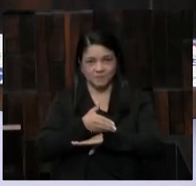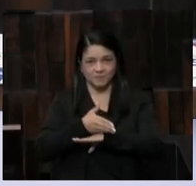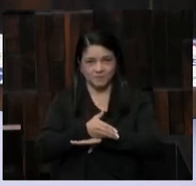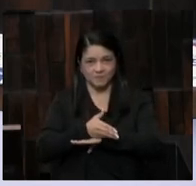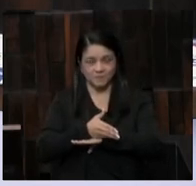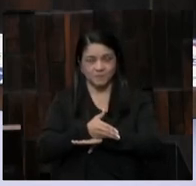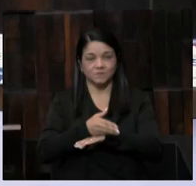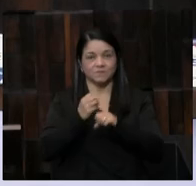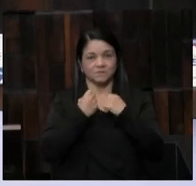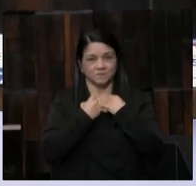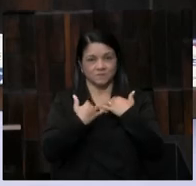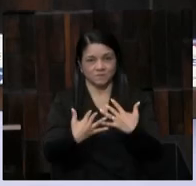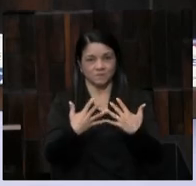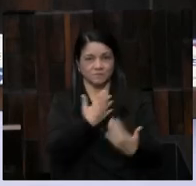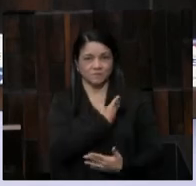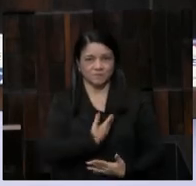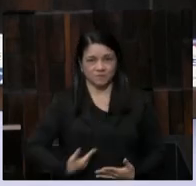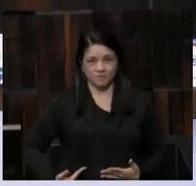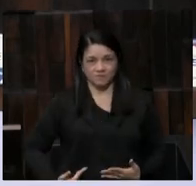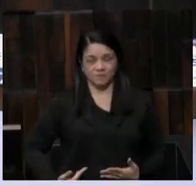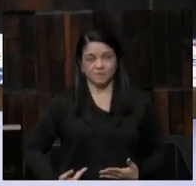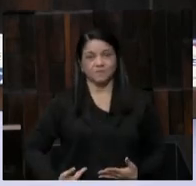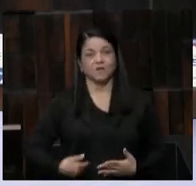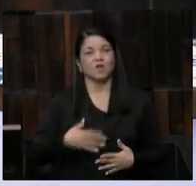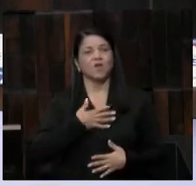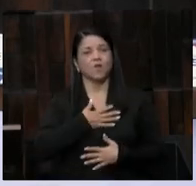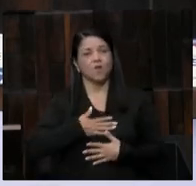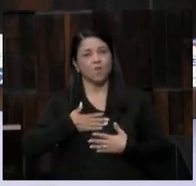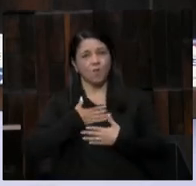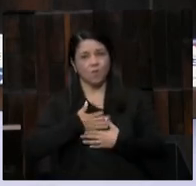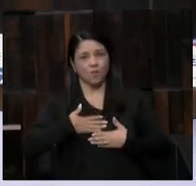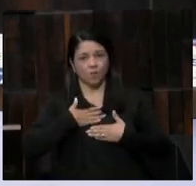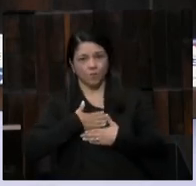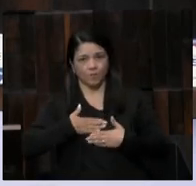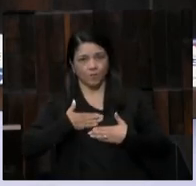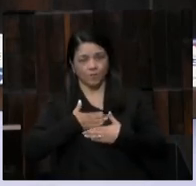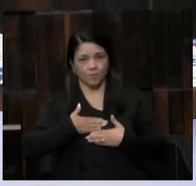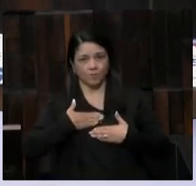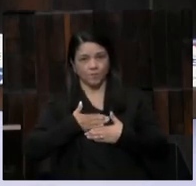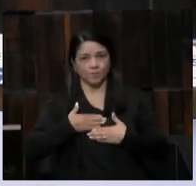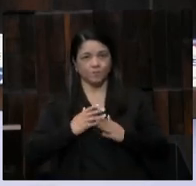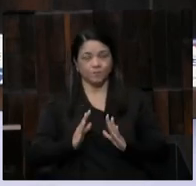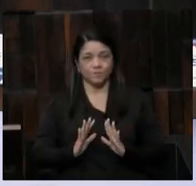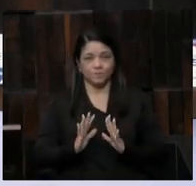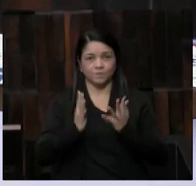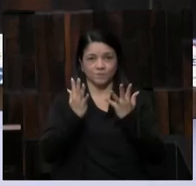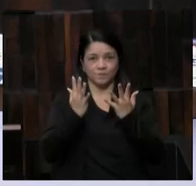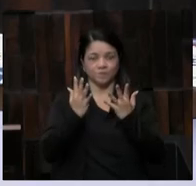nesta audiência. Gostaria aqui de saudar